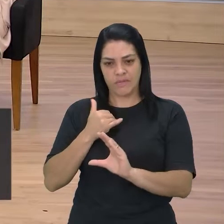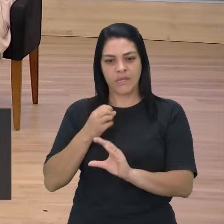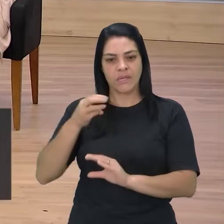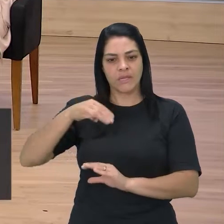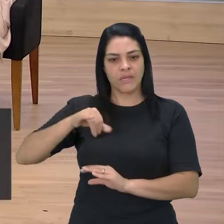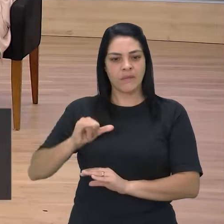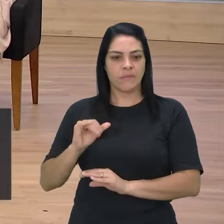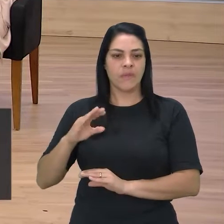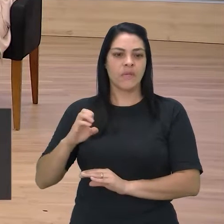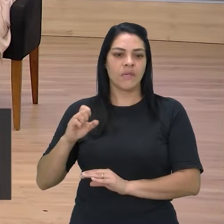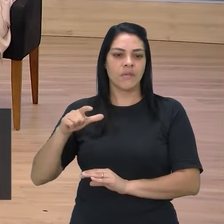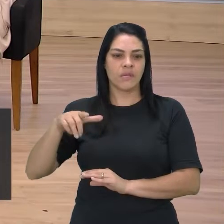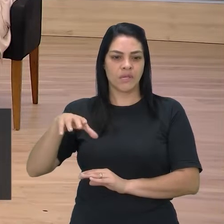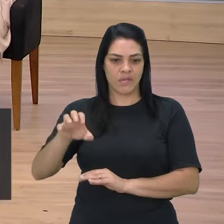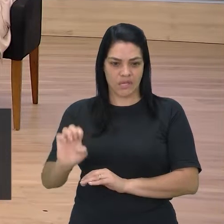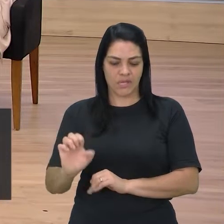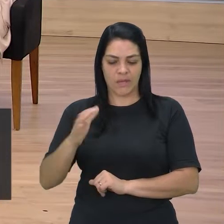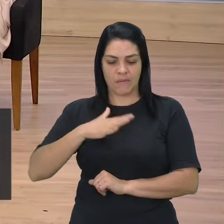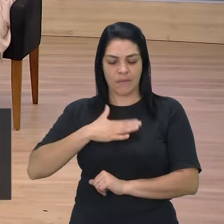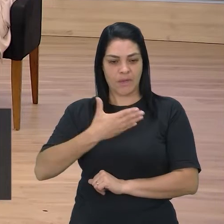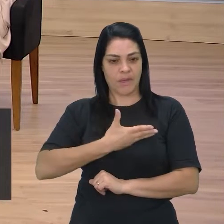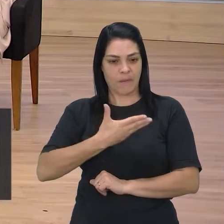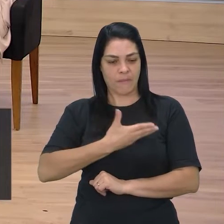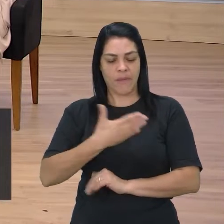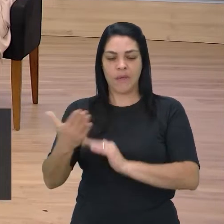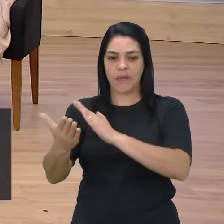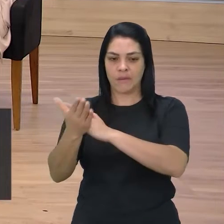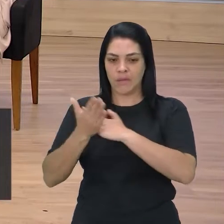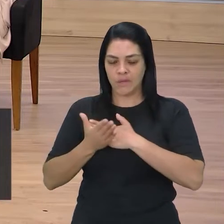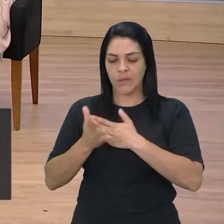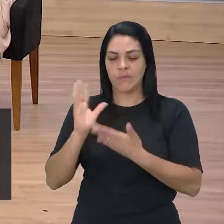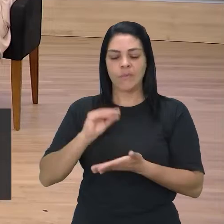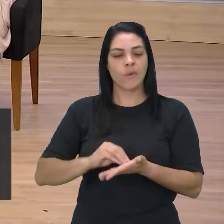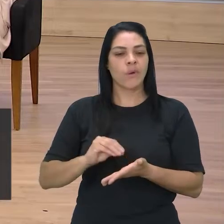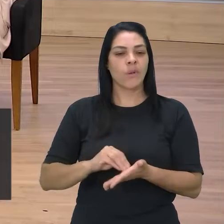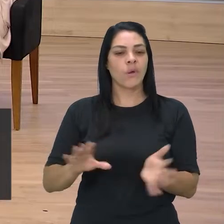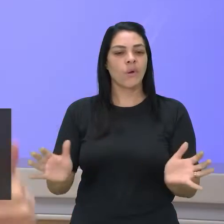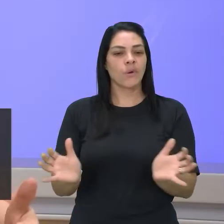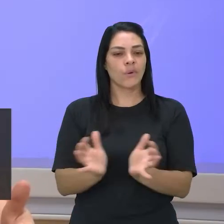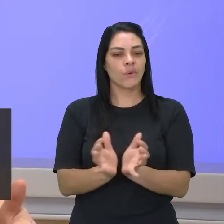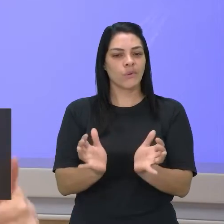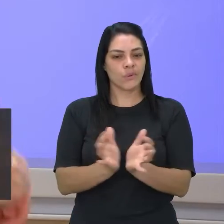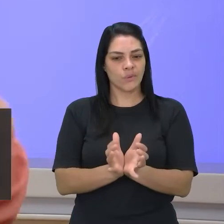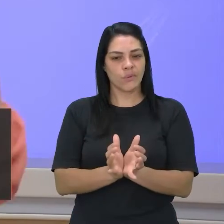que foi minha amiga, que me ajudou, que me colocou num grupo